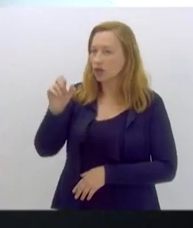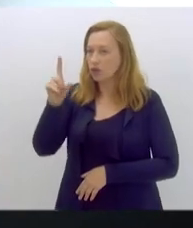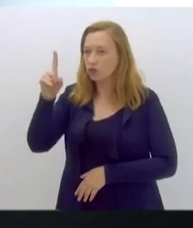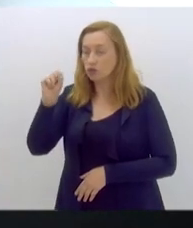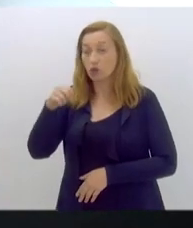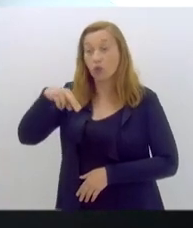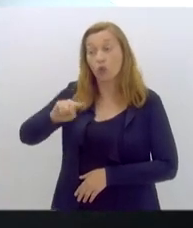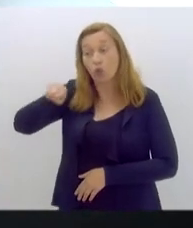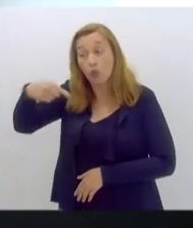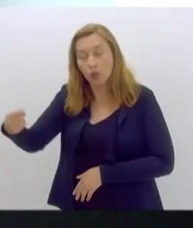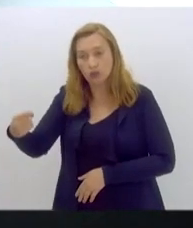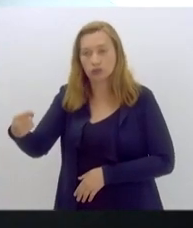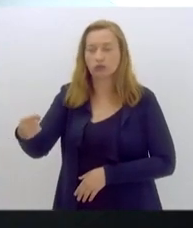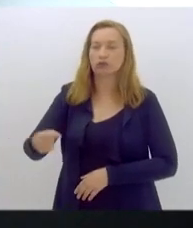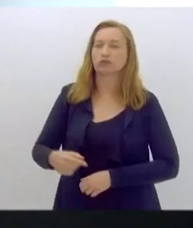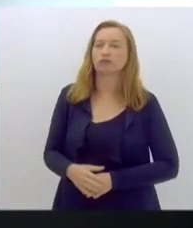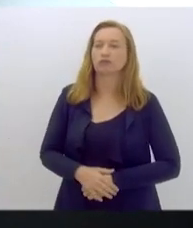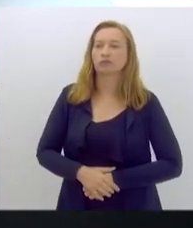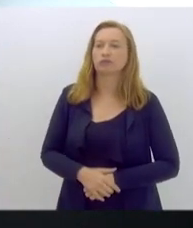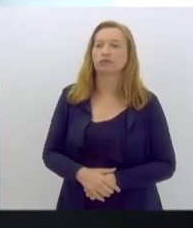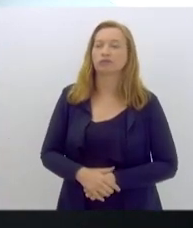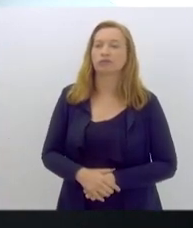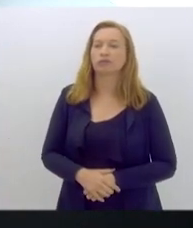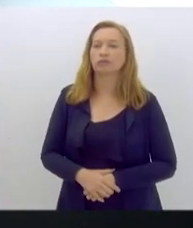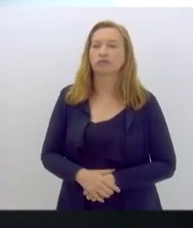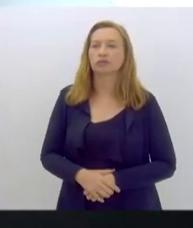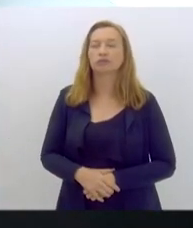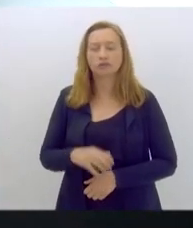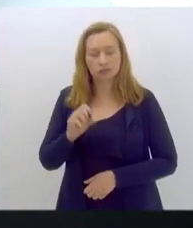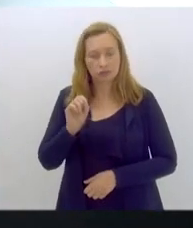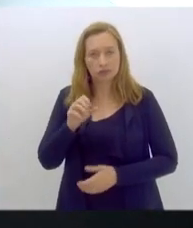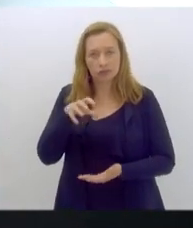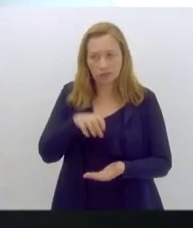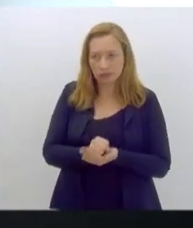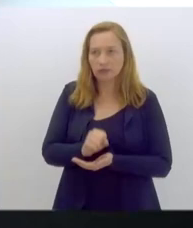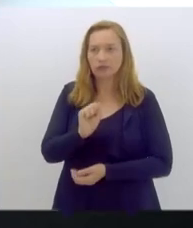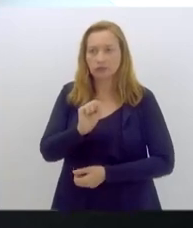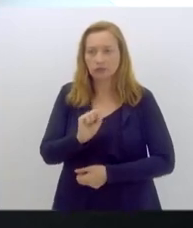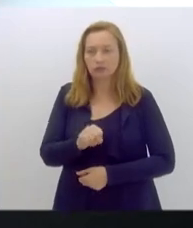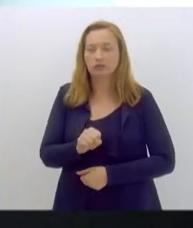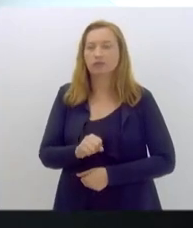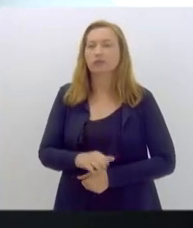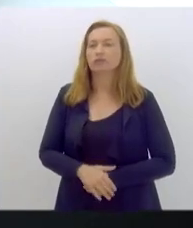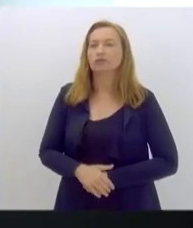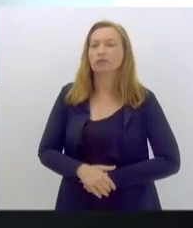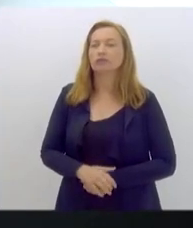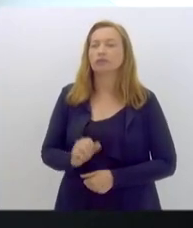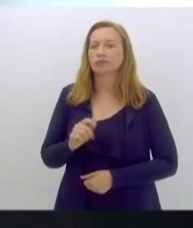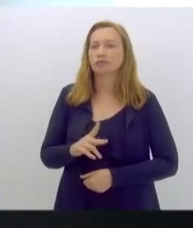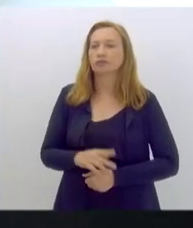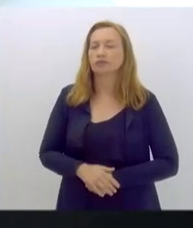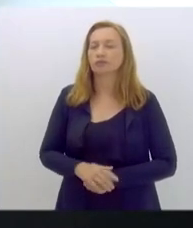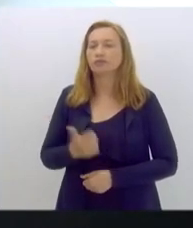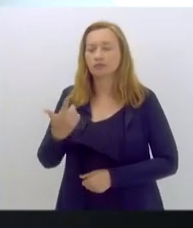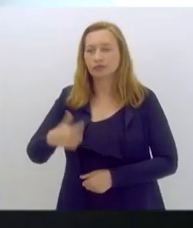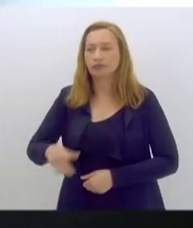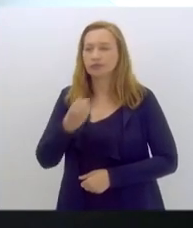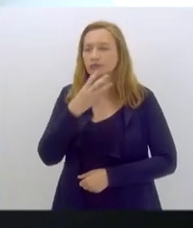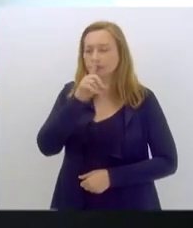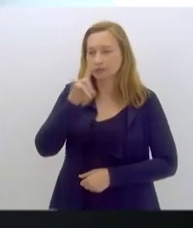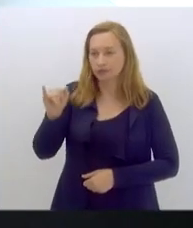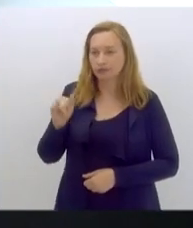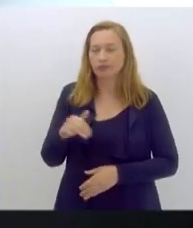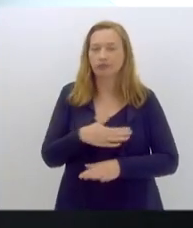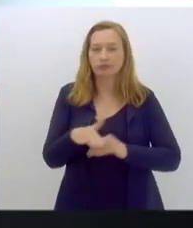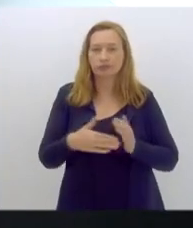o lobo feito o registro Ok mais uma vez Bom dia então